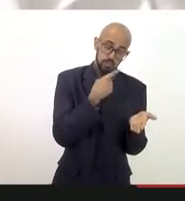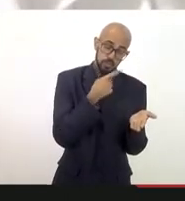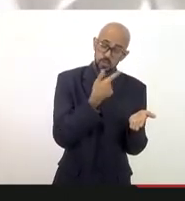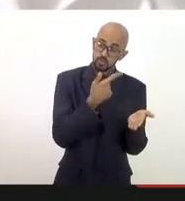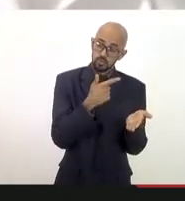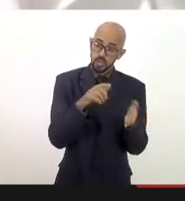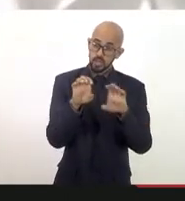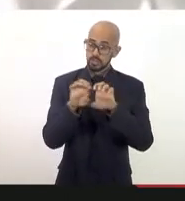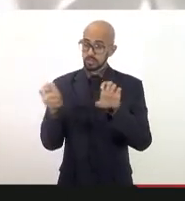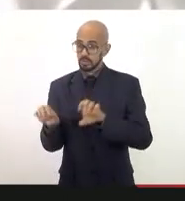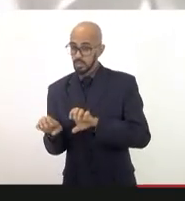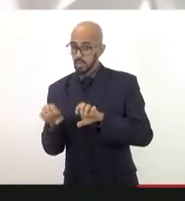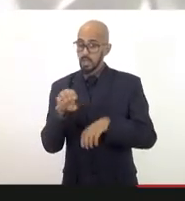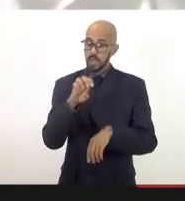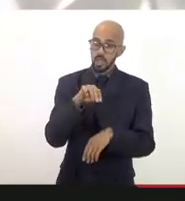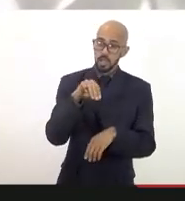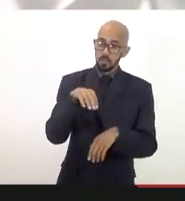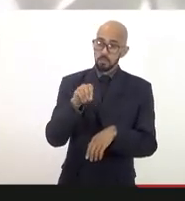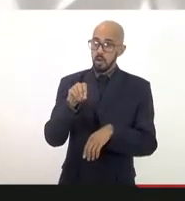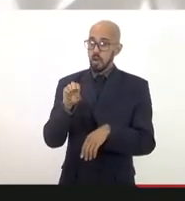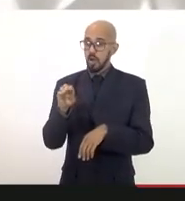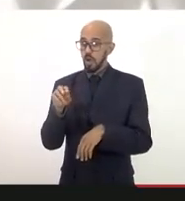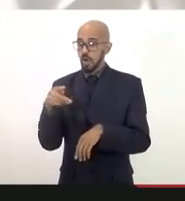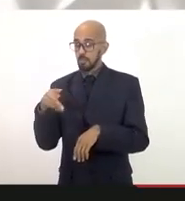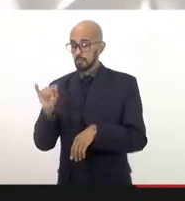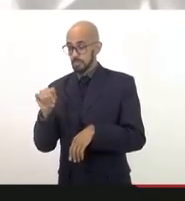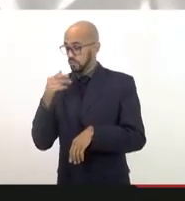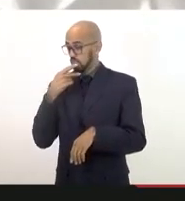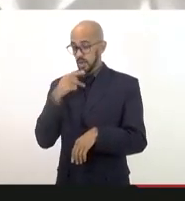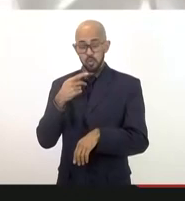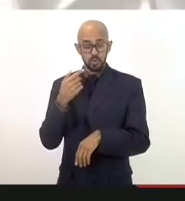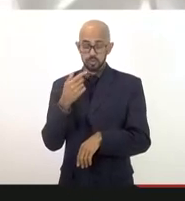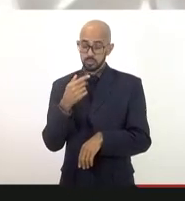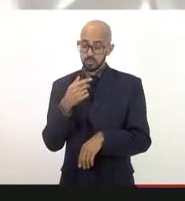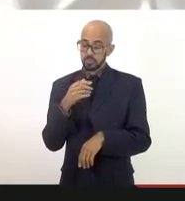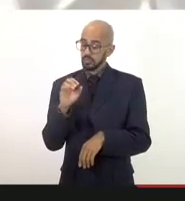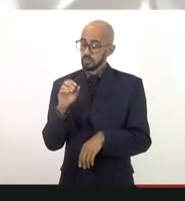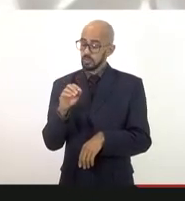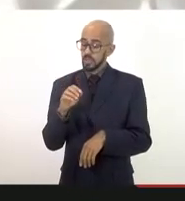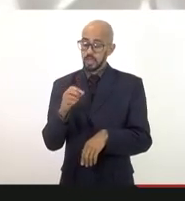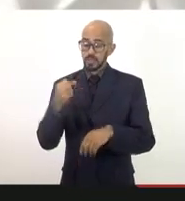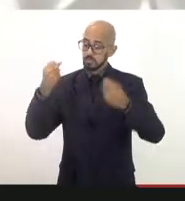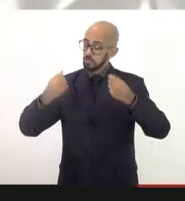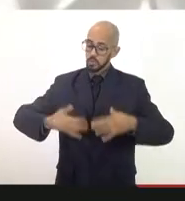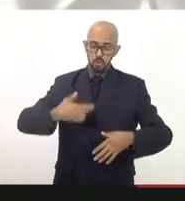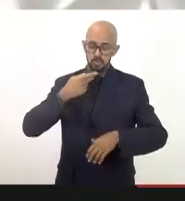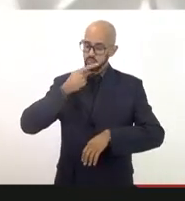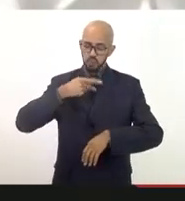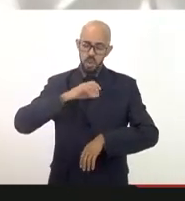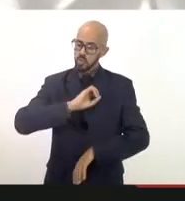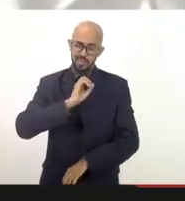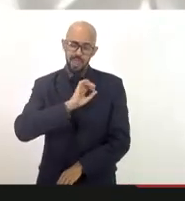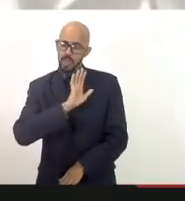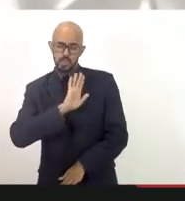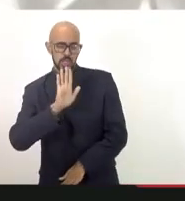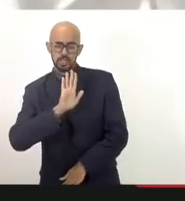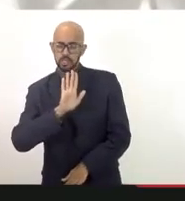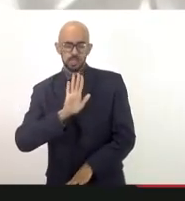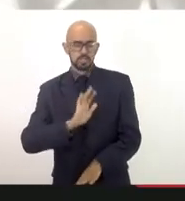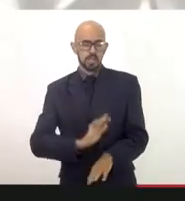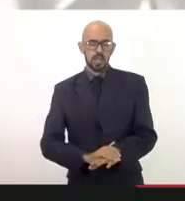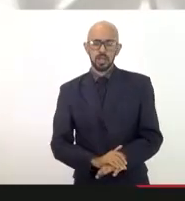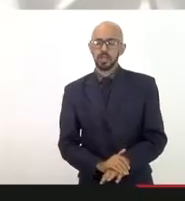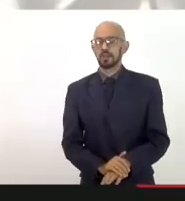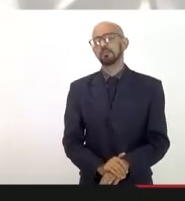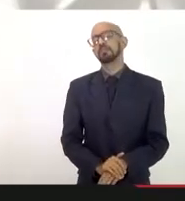a EMOP dizia que não teria dito, não teria feito essa manifestação. Então, o fato,